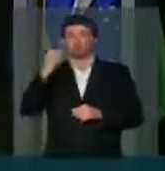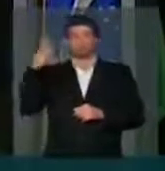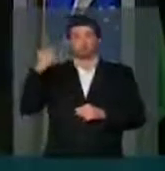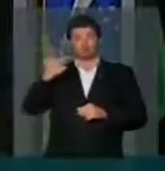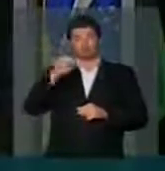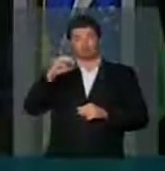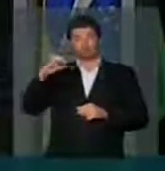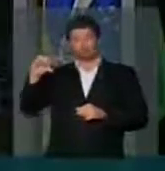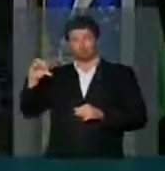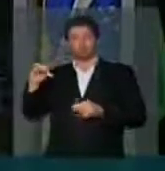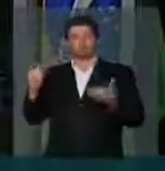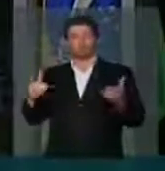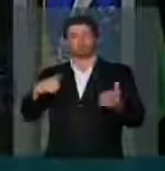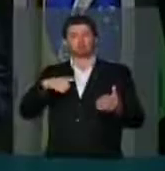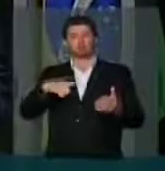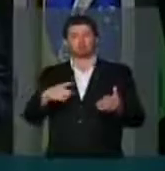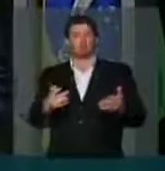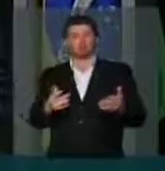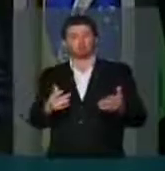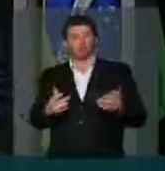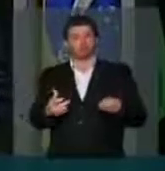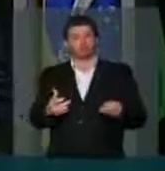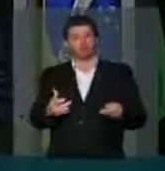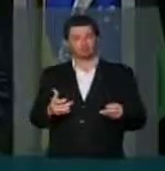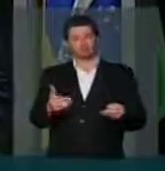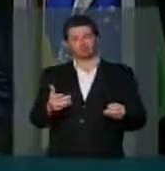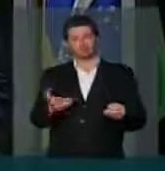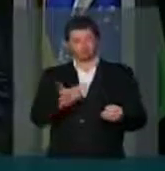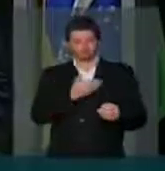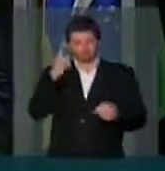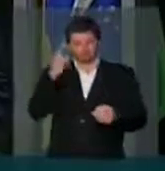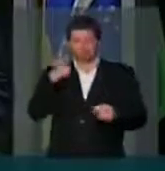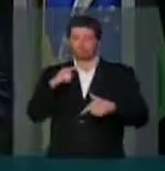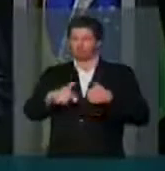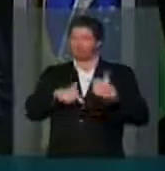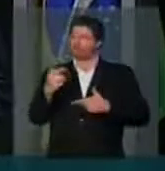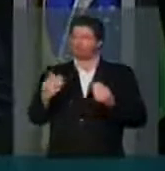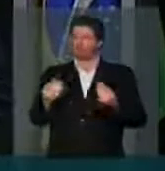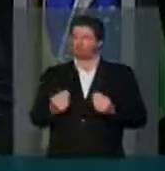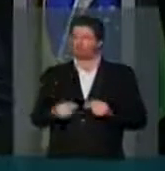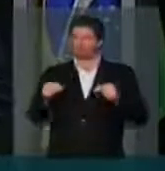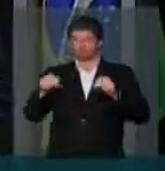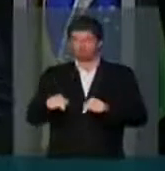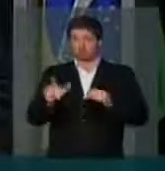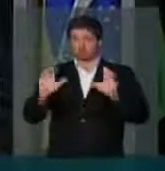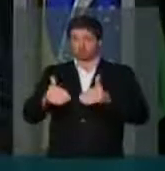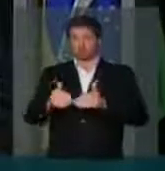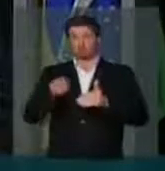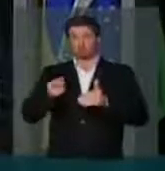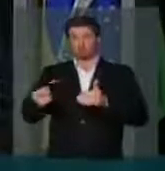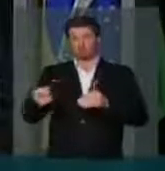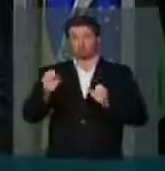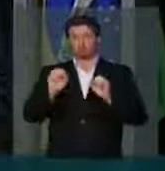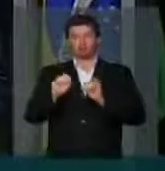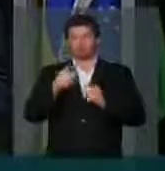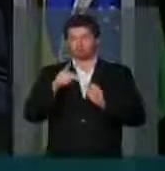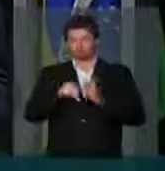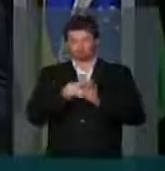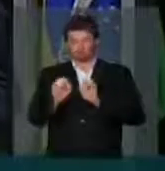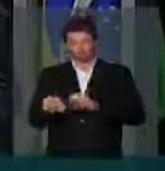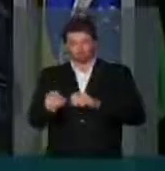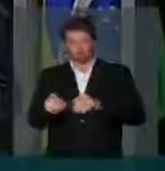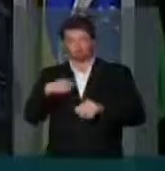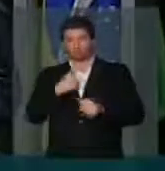Então, nós ainda temos, caro deputado, muito trabalho naquela Comissão Permanente de Educação.